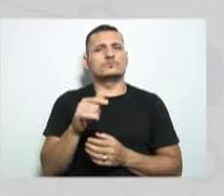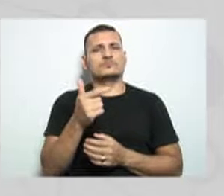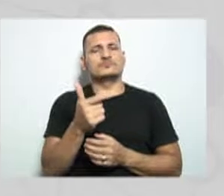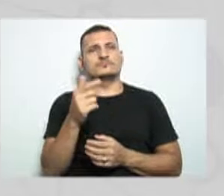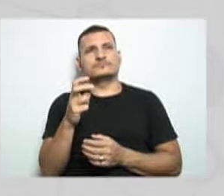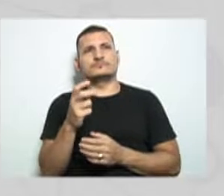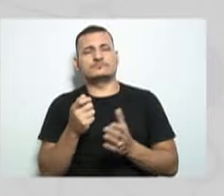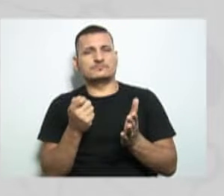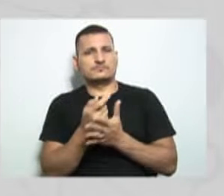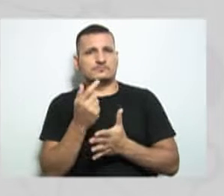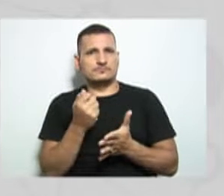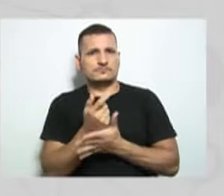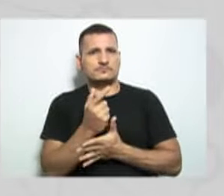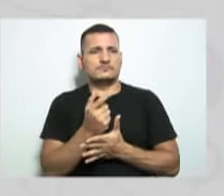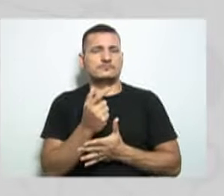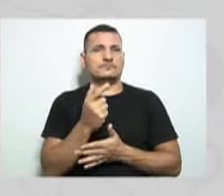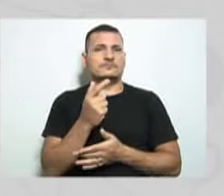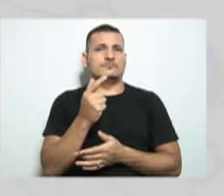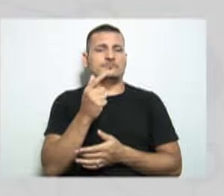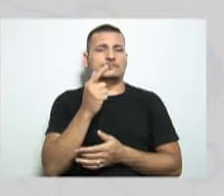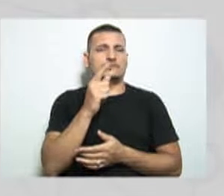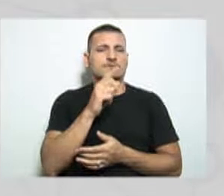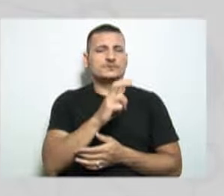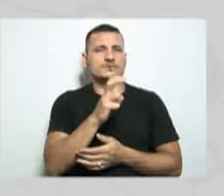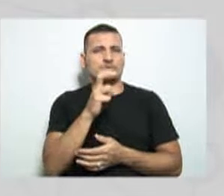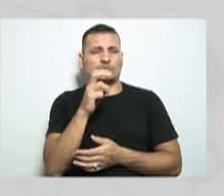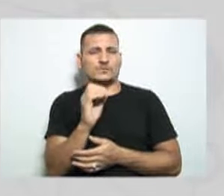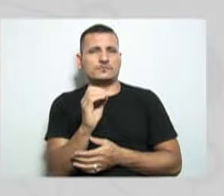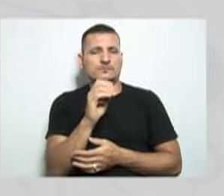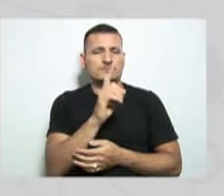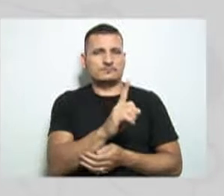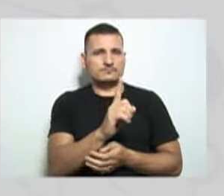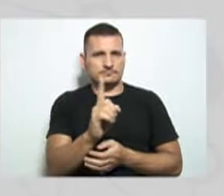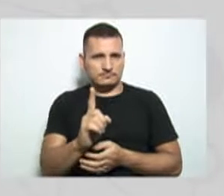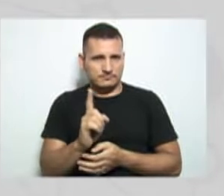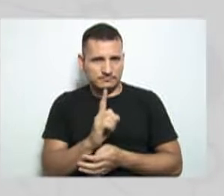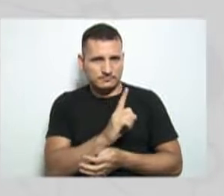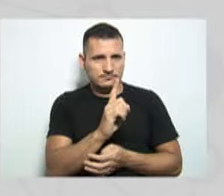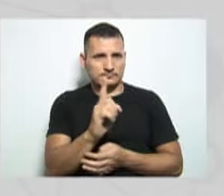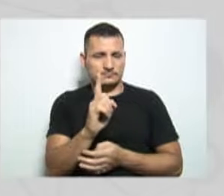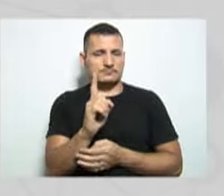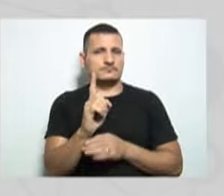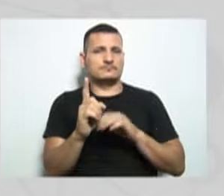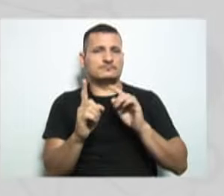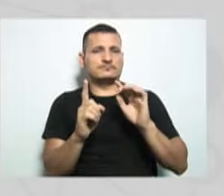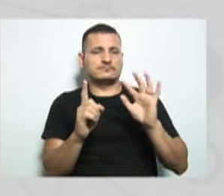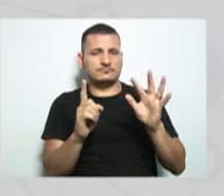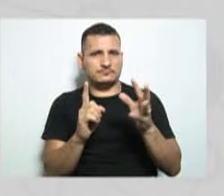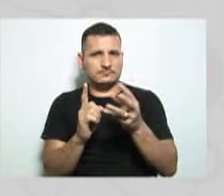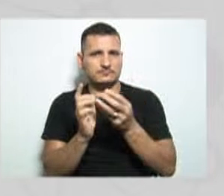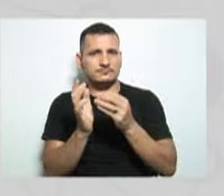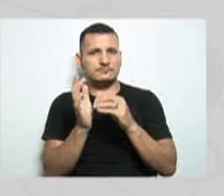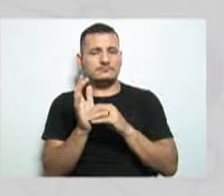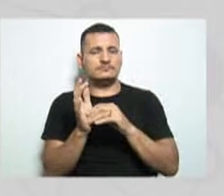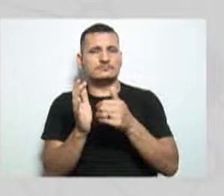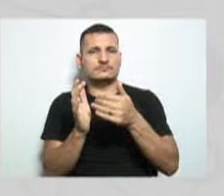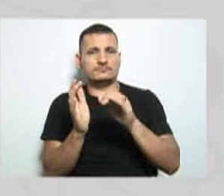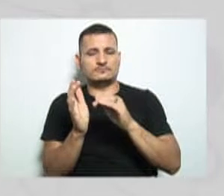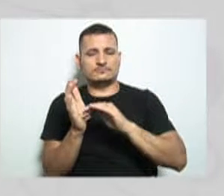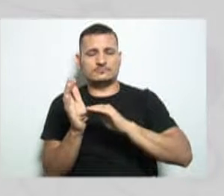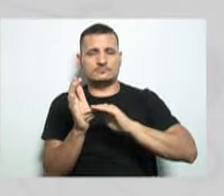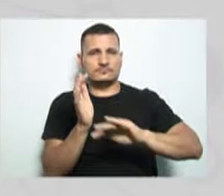mais 50 unidades a 240, que deu 12 mil. Faço a baixa dos meus 10, certo?